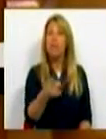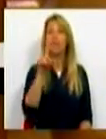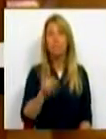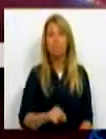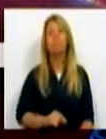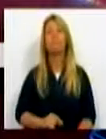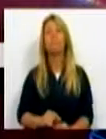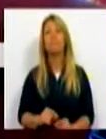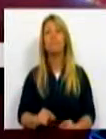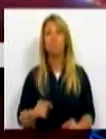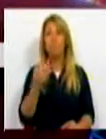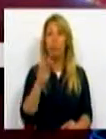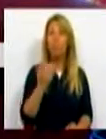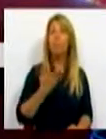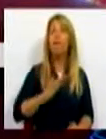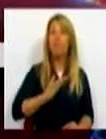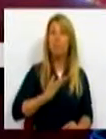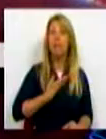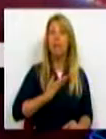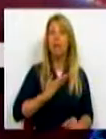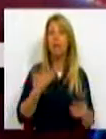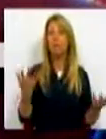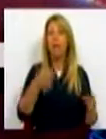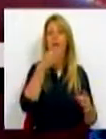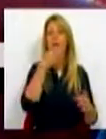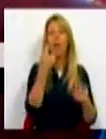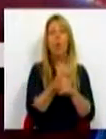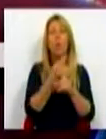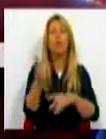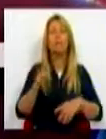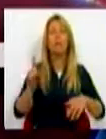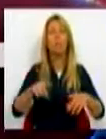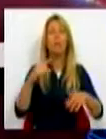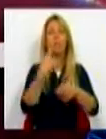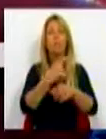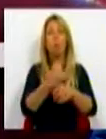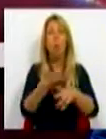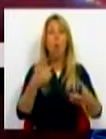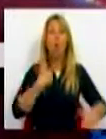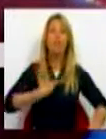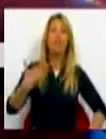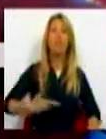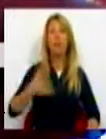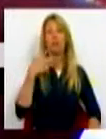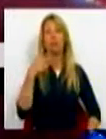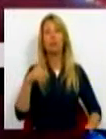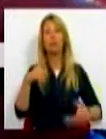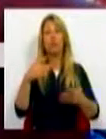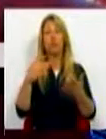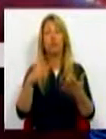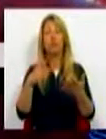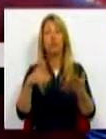Registo, aliás, que o PSD deixou de falar de redundâncias, deixou de falar de direito de escolha e deixou de falar